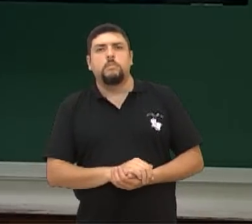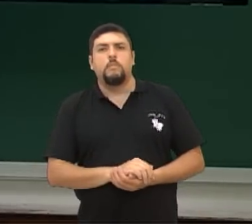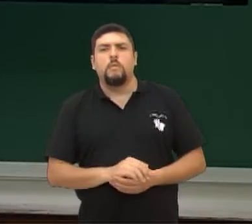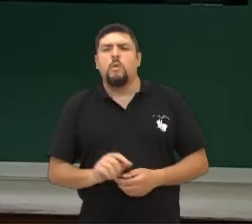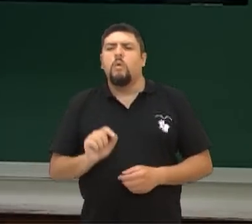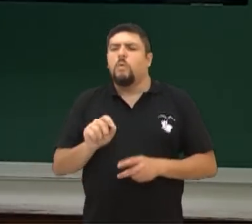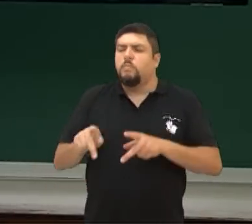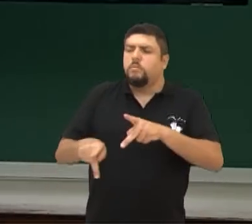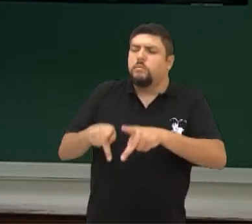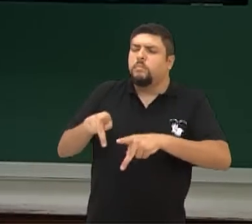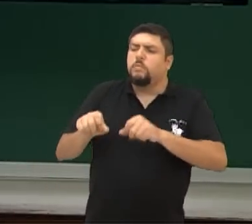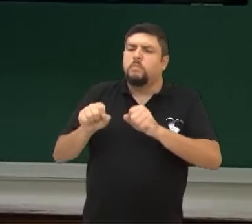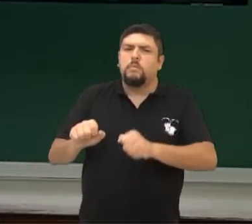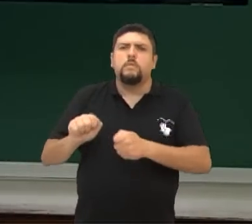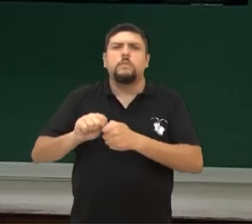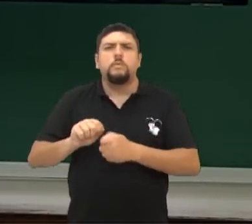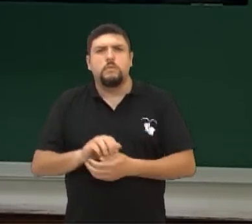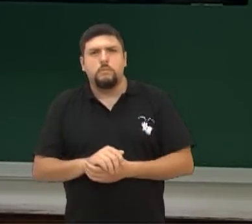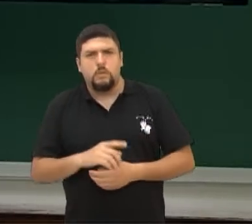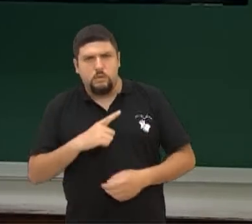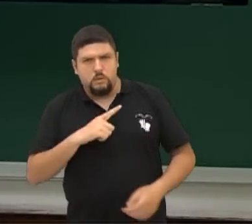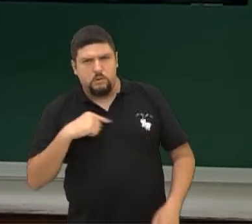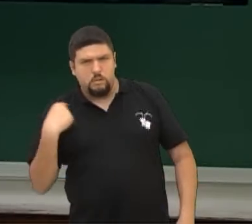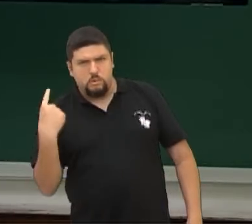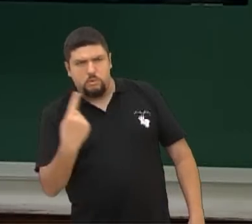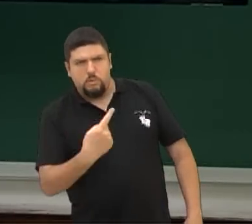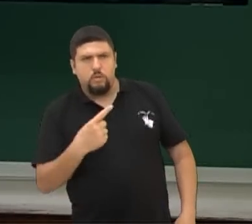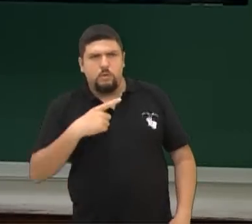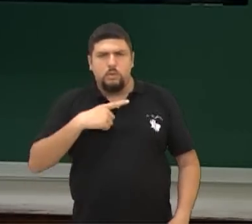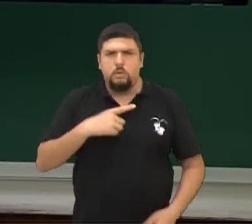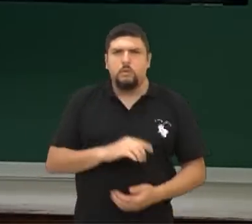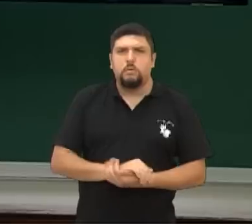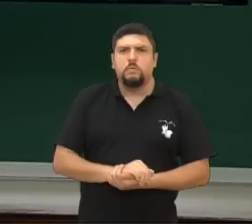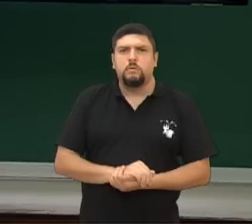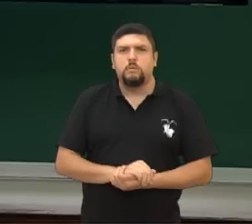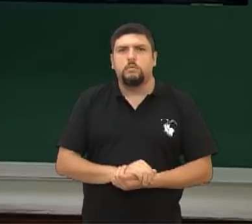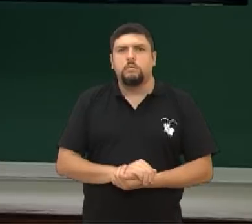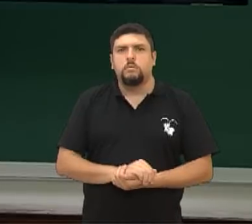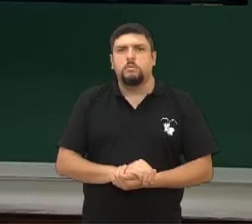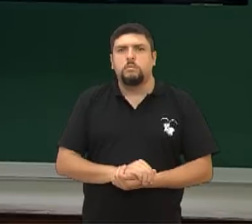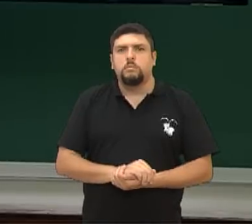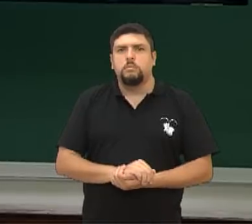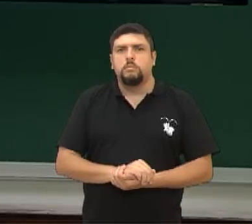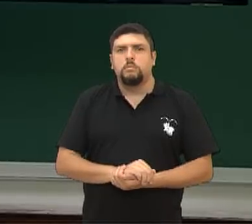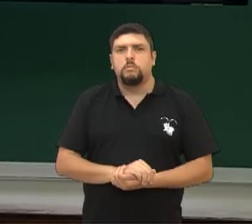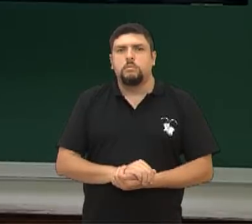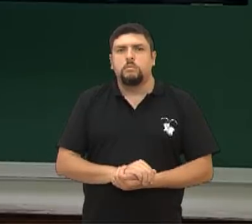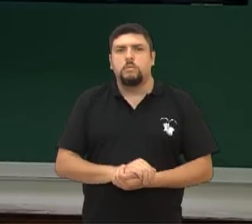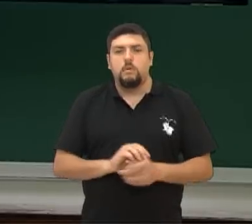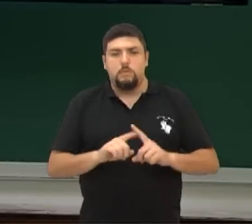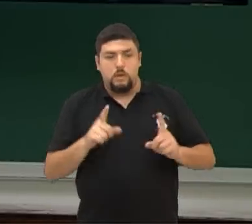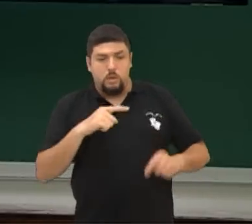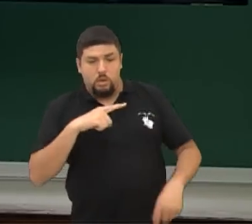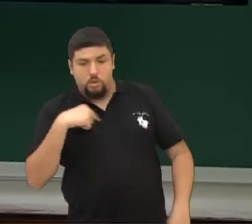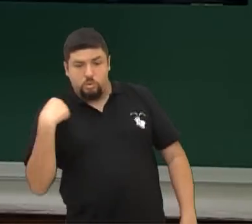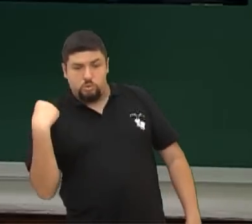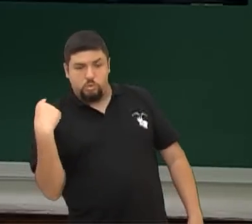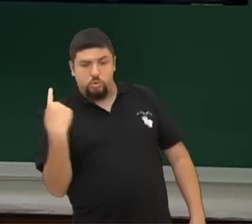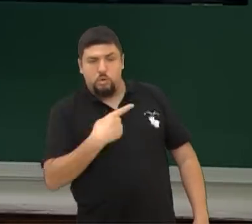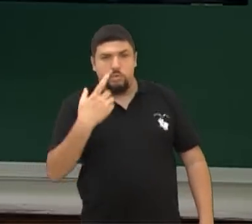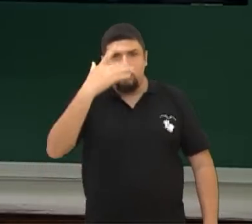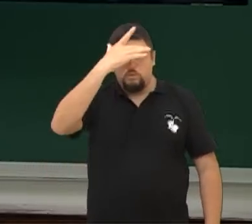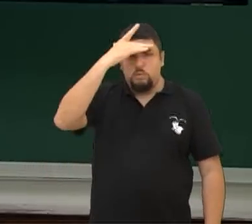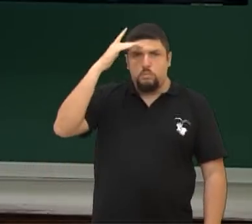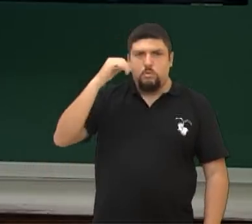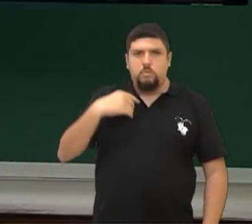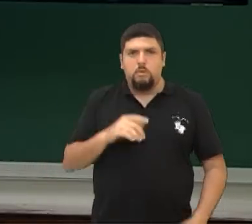pode fazer? Tem nós? Ah, professora, mas nós somos a população. Não, nós não estamos falando em semântica,